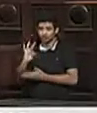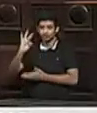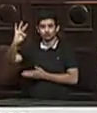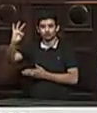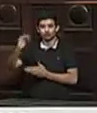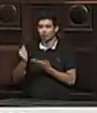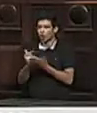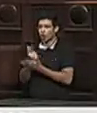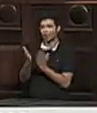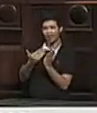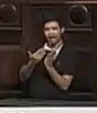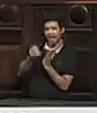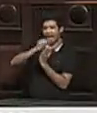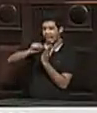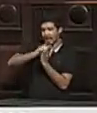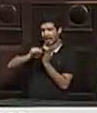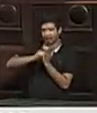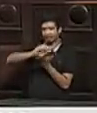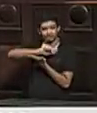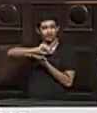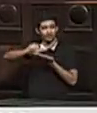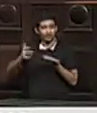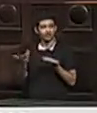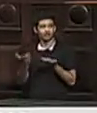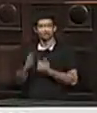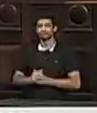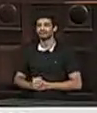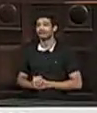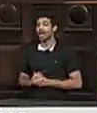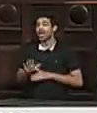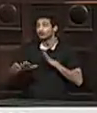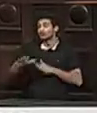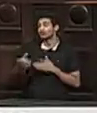livros, cadernos, muitas vezes passagem.